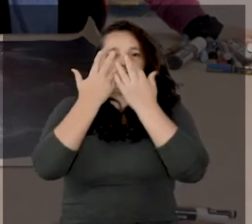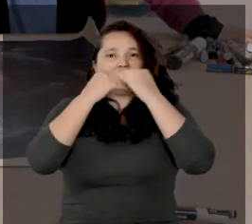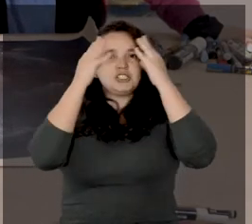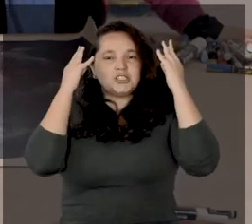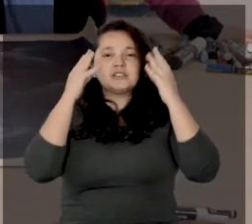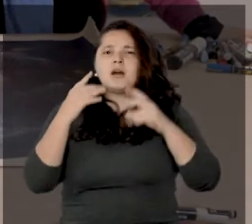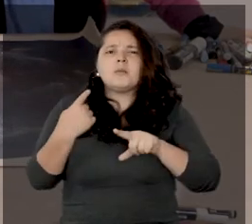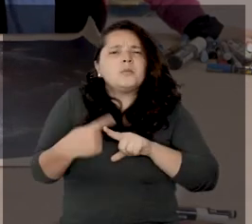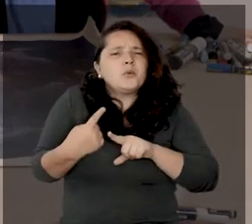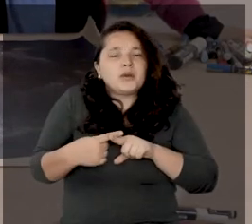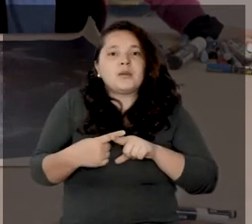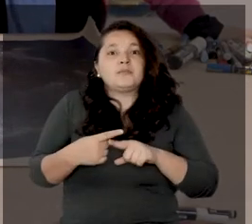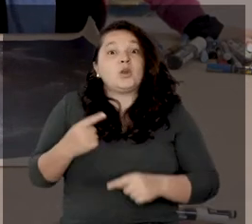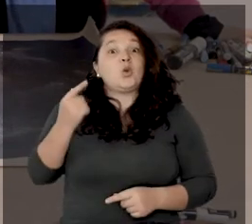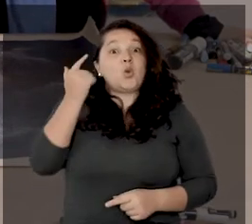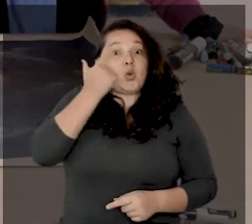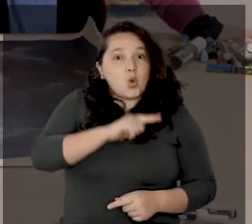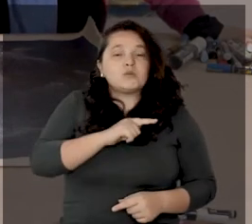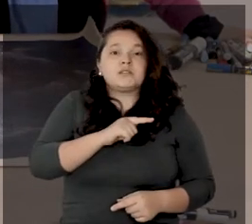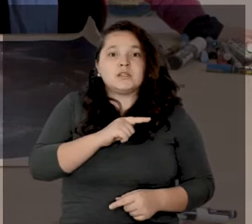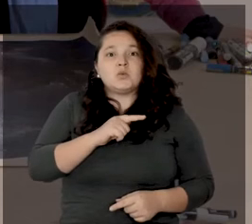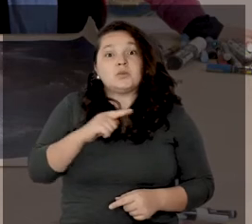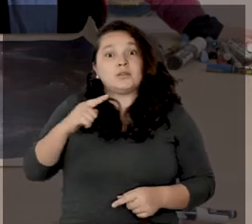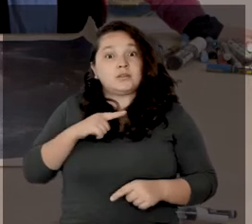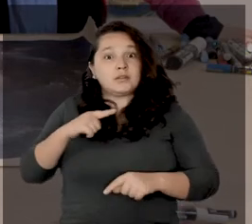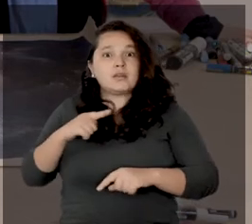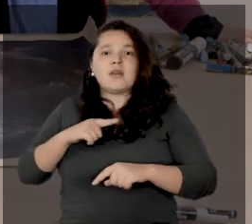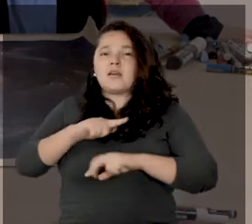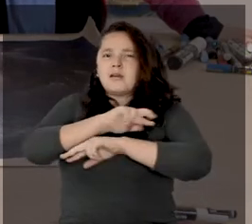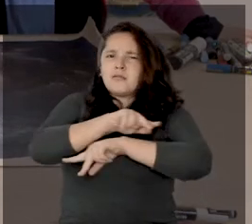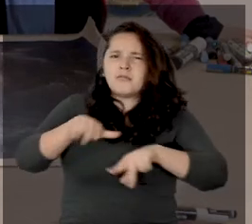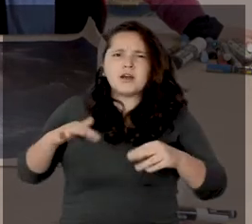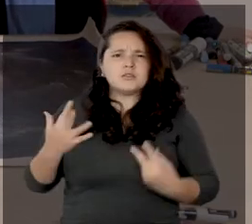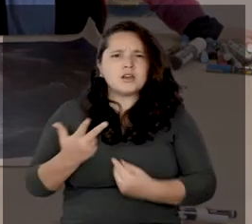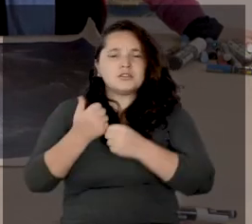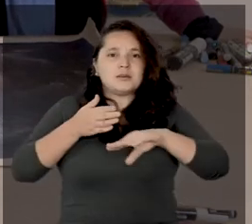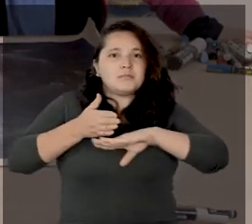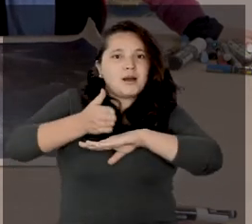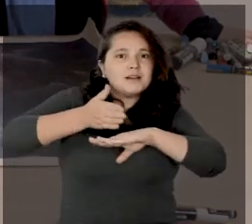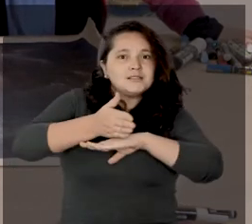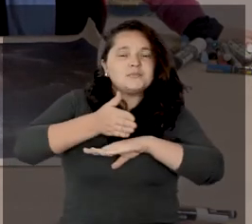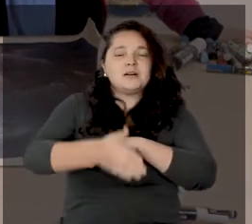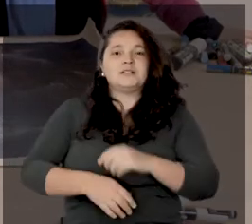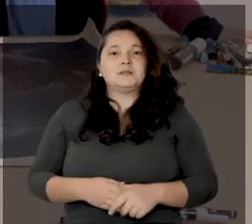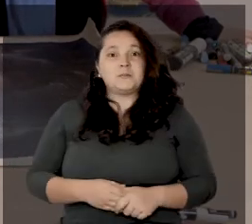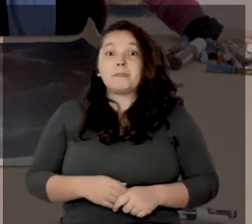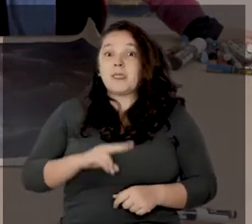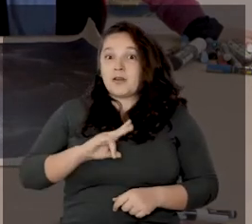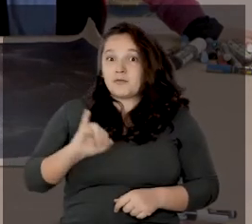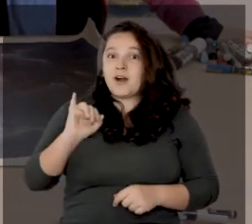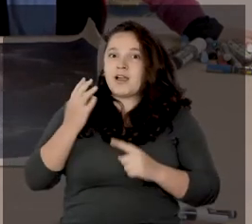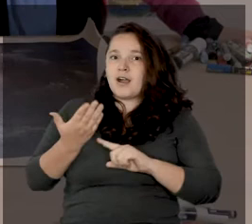gente conseguiu, né, articular aí a participação, né, de vários artistas que vão apresentar